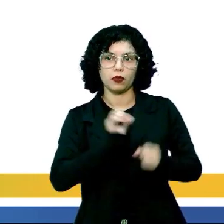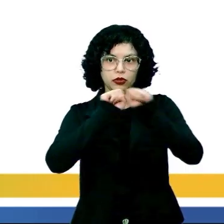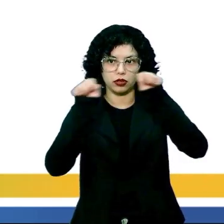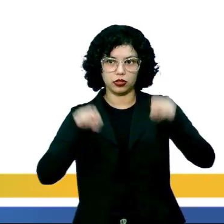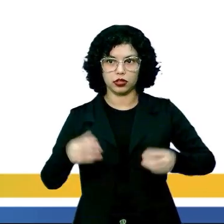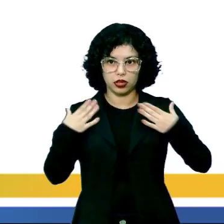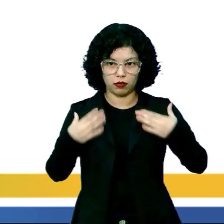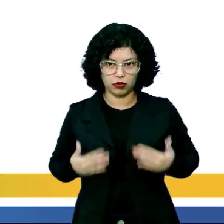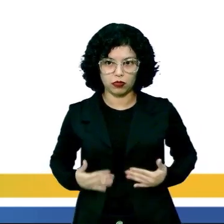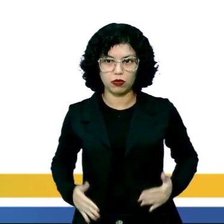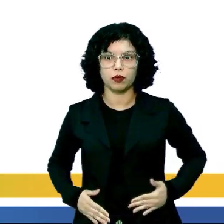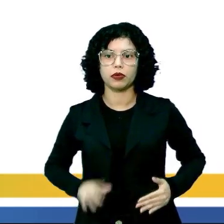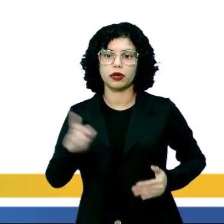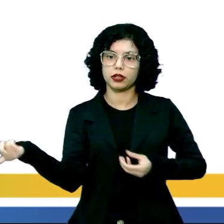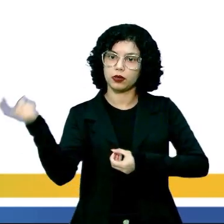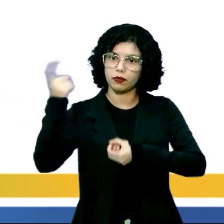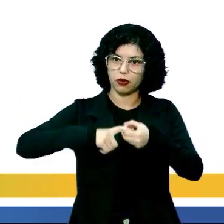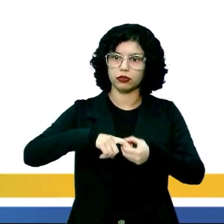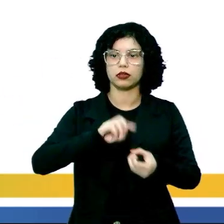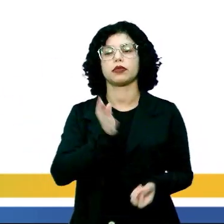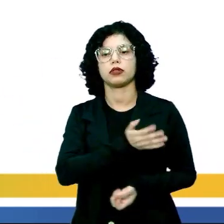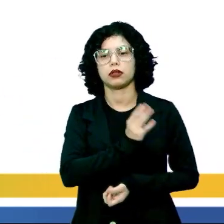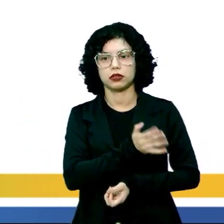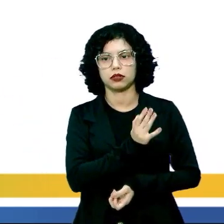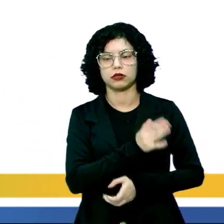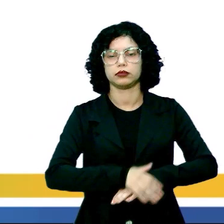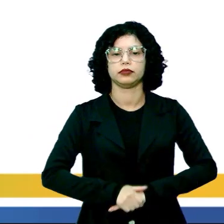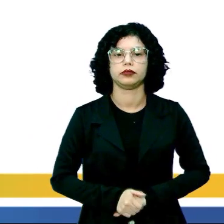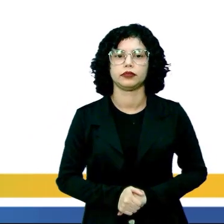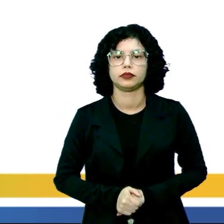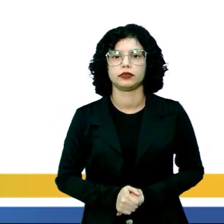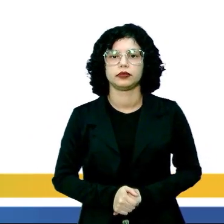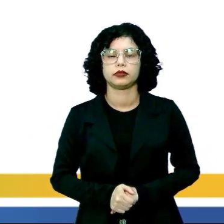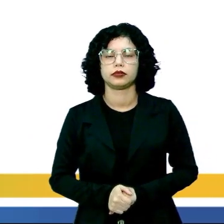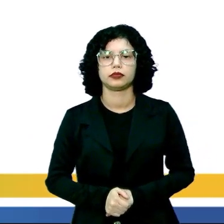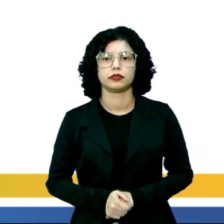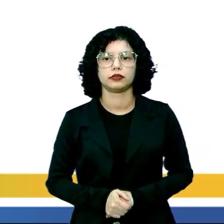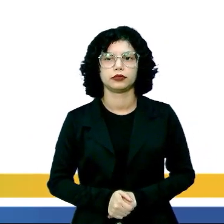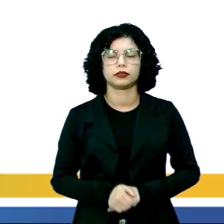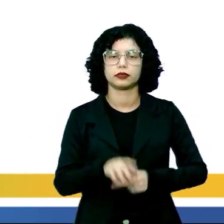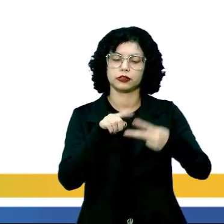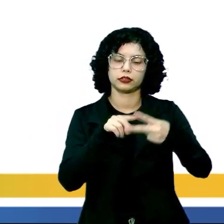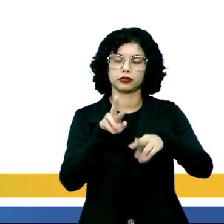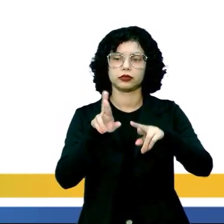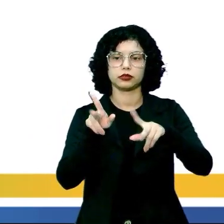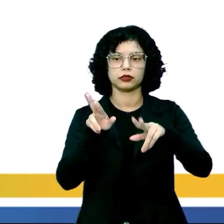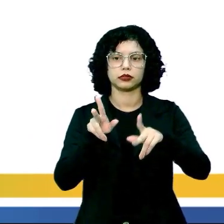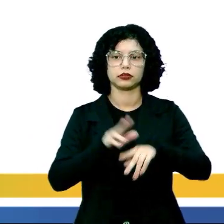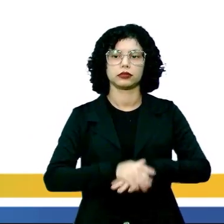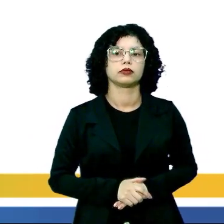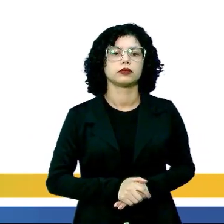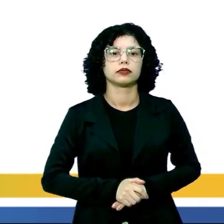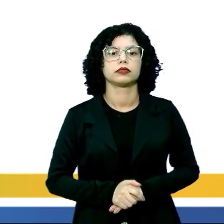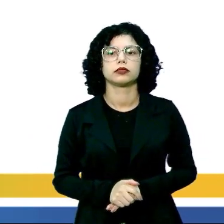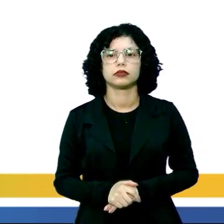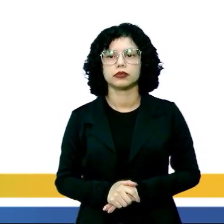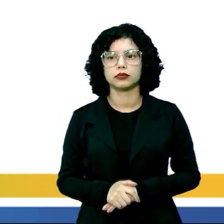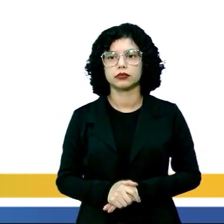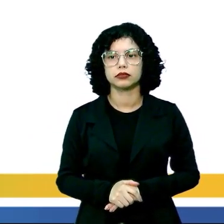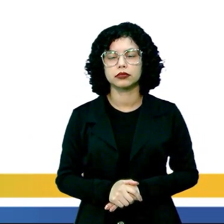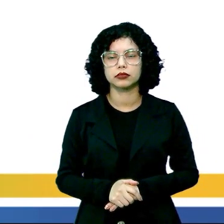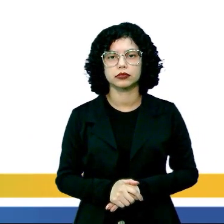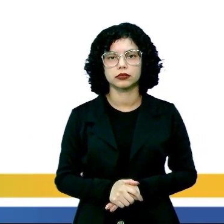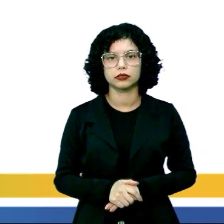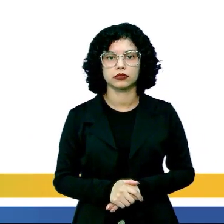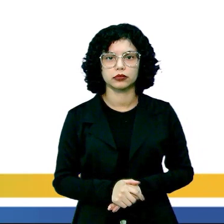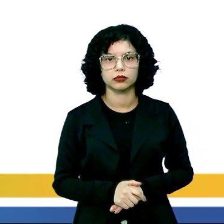coração para o corpo e do corpo para o coração. Tá? Então, essas são as duas diferenças, esses são os dois tipos de